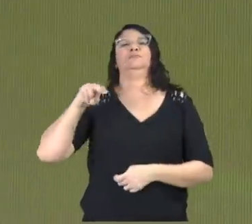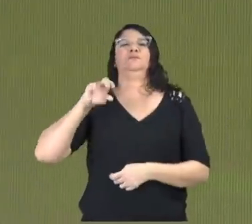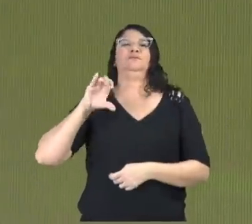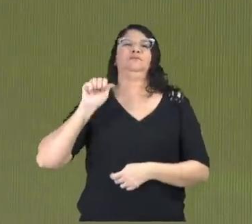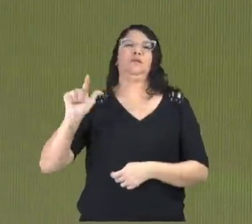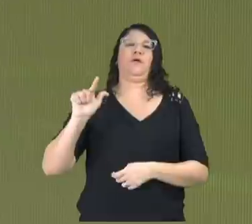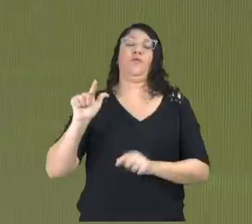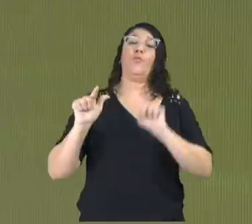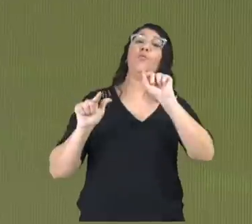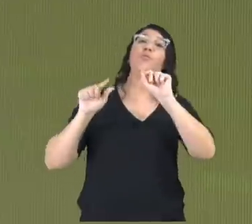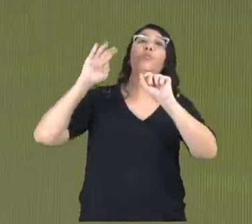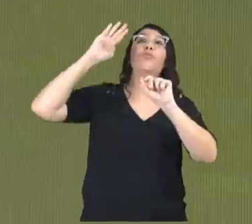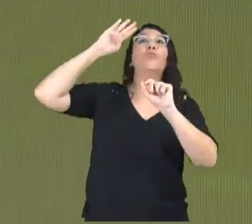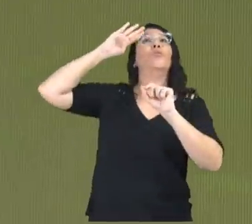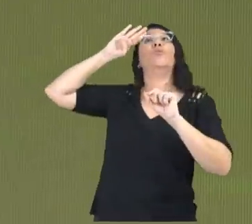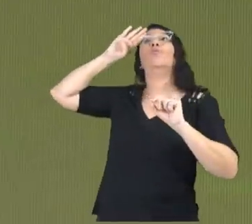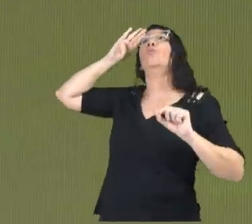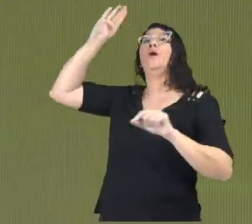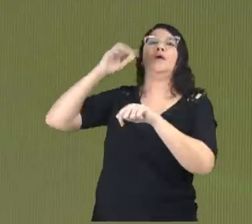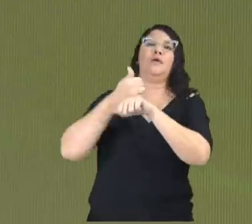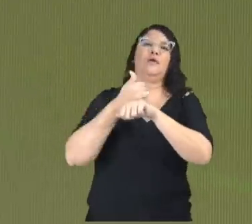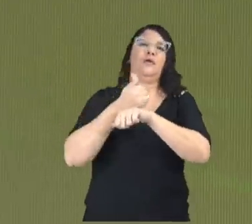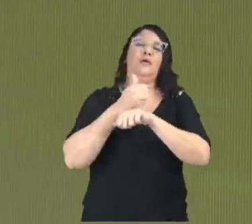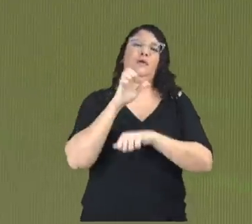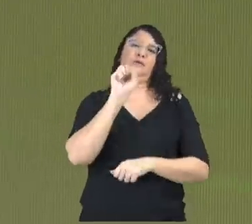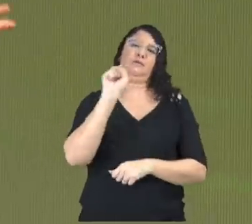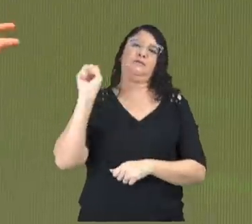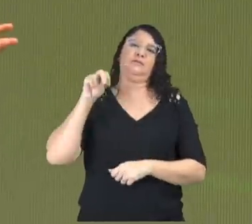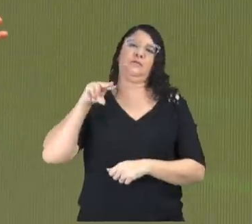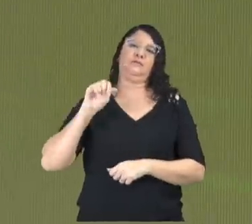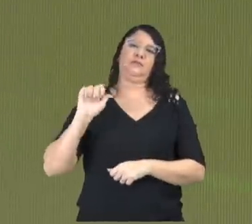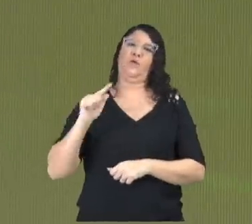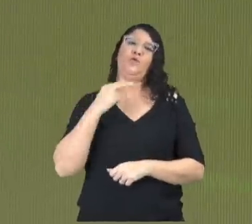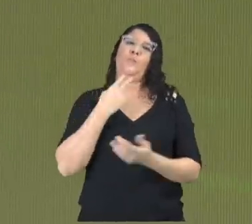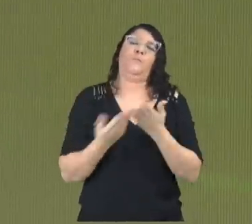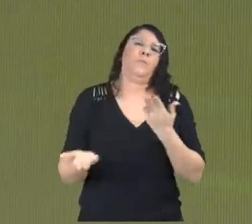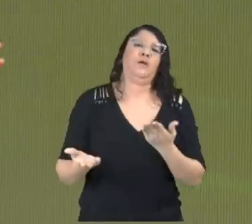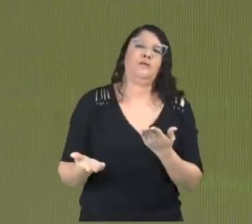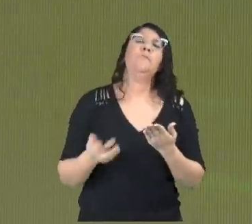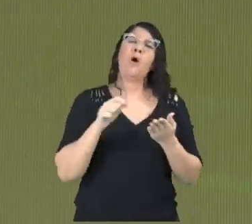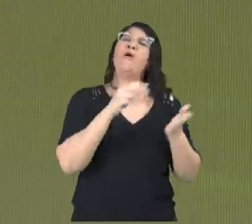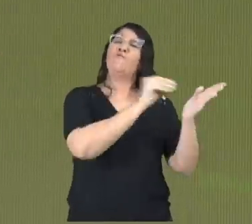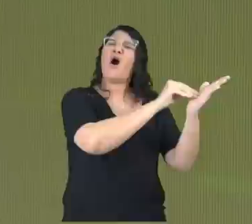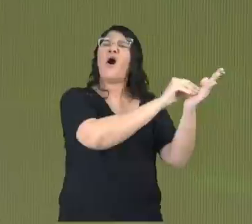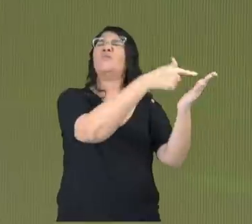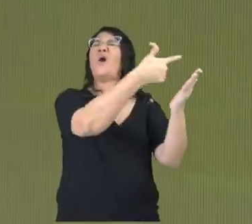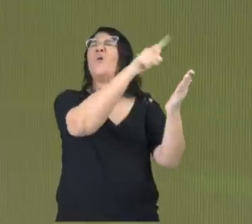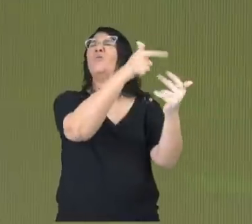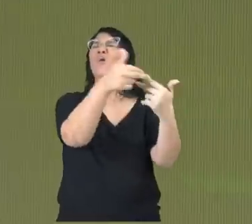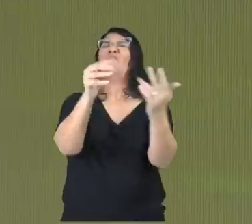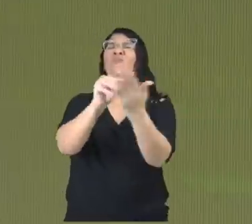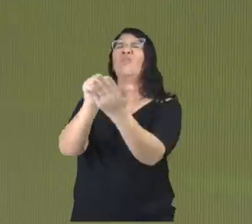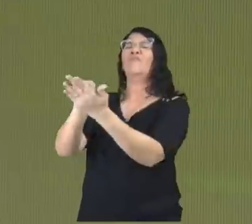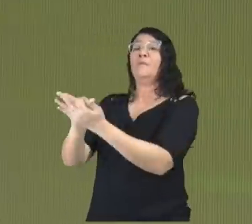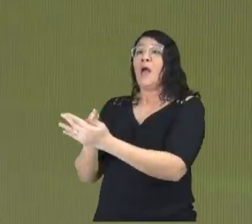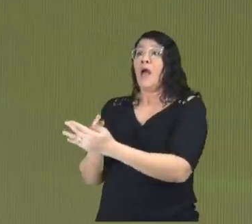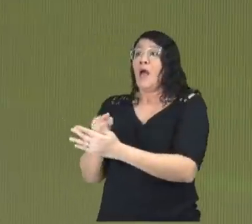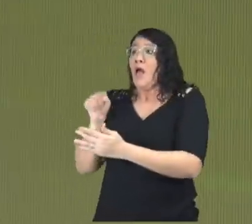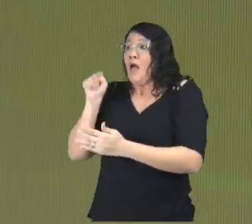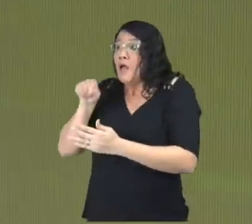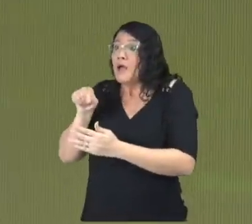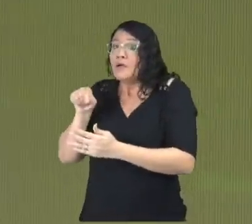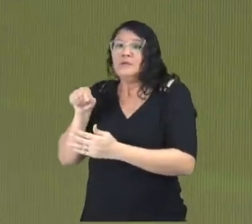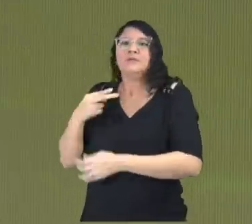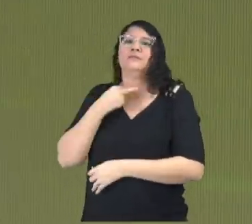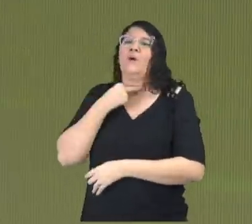aquilo que é essencial na nossa vida. Aquilo que não pode se perder. Pode faltar qualquer outra coisa. Mas tem coisas que não